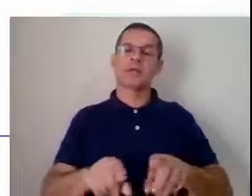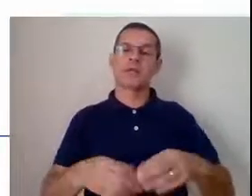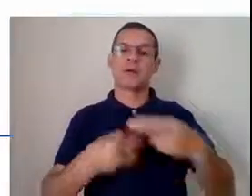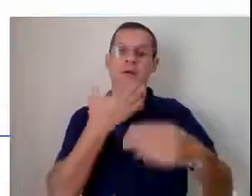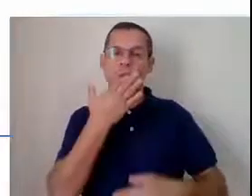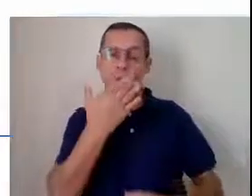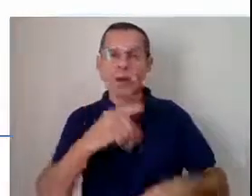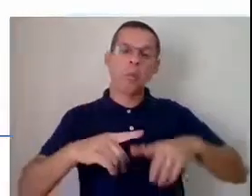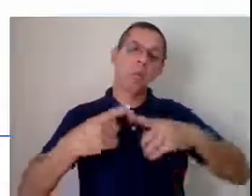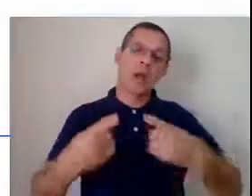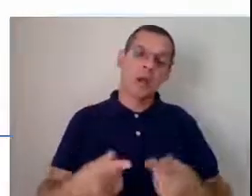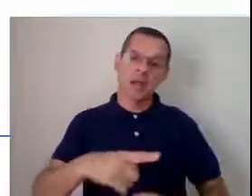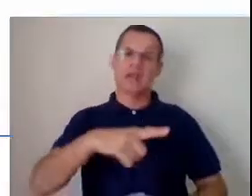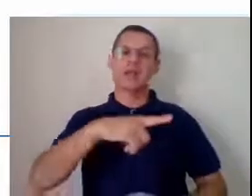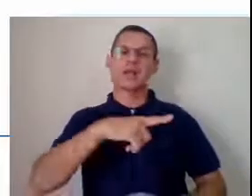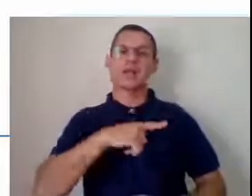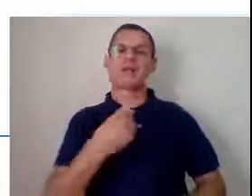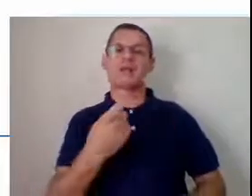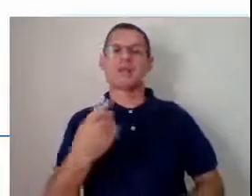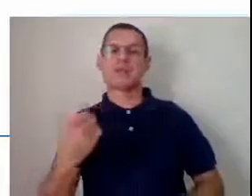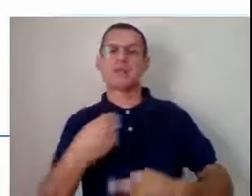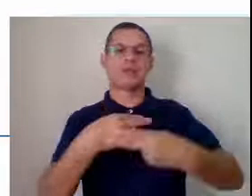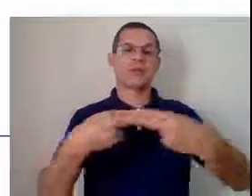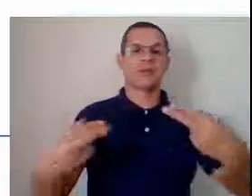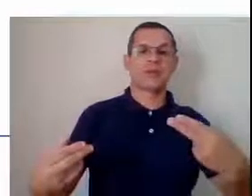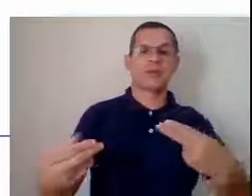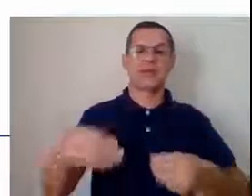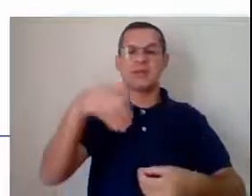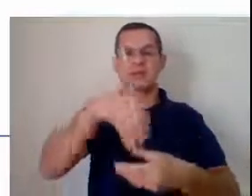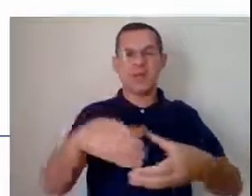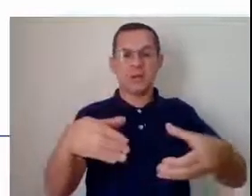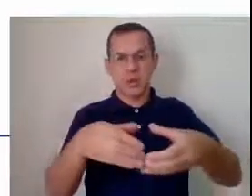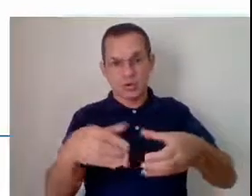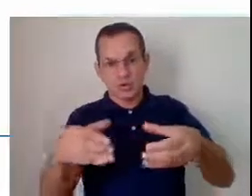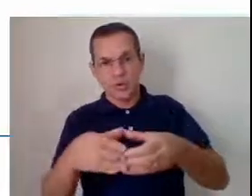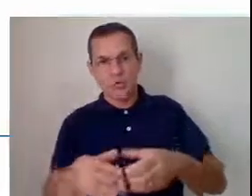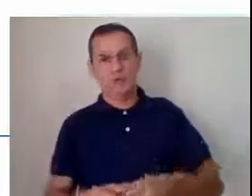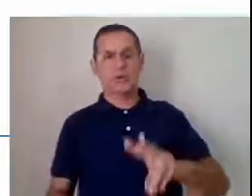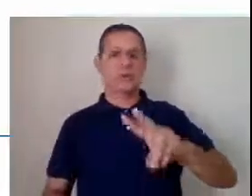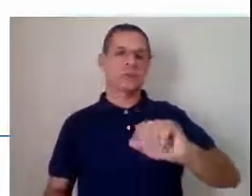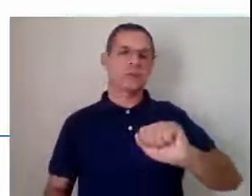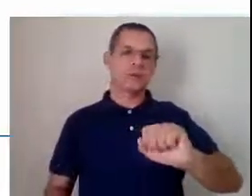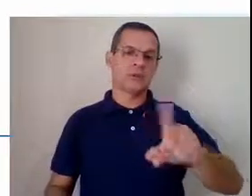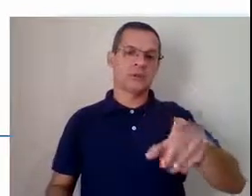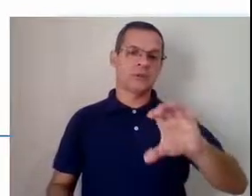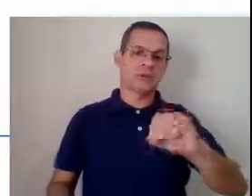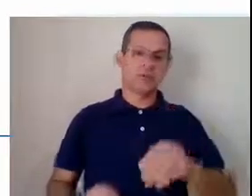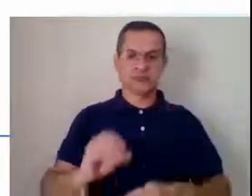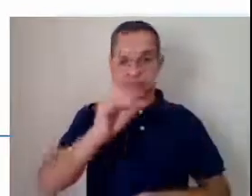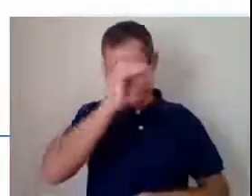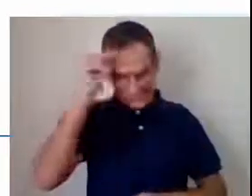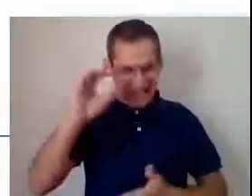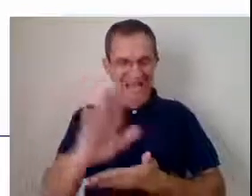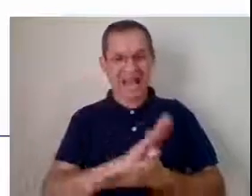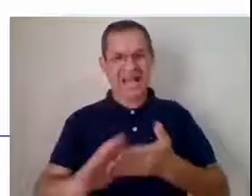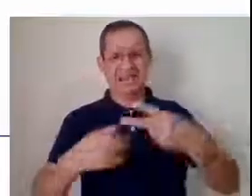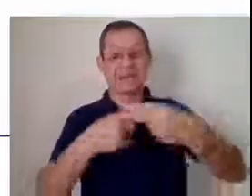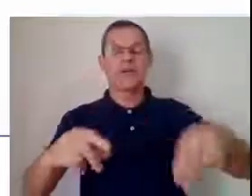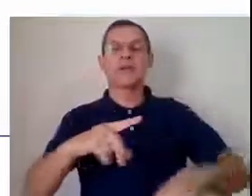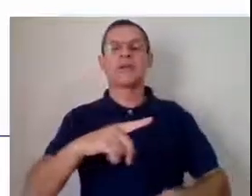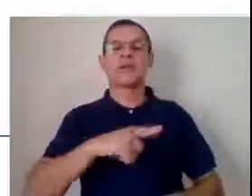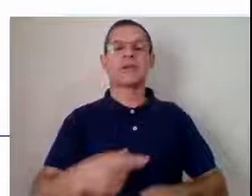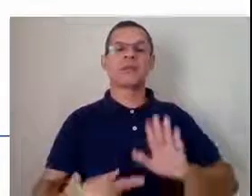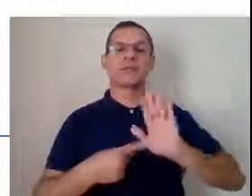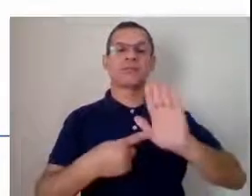cor, mas tem um único elemento. Conjunto vazio, ele não possui elementos. Então, ele pode